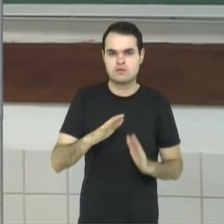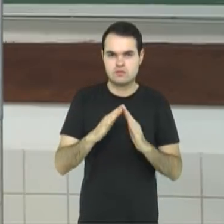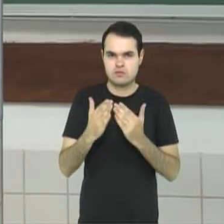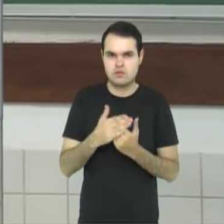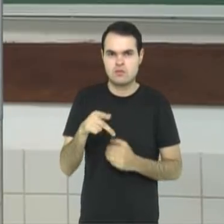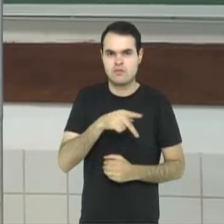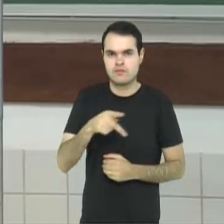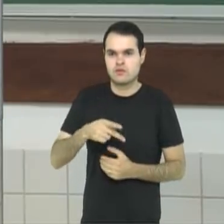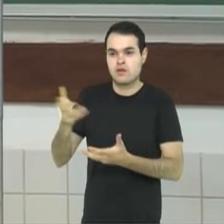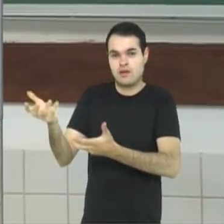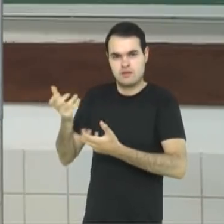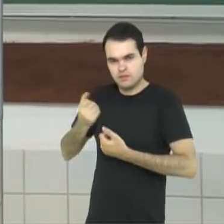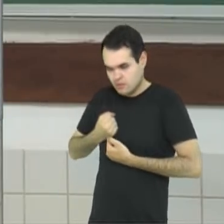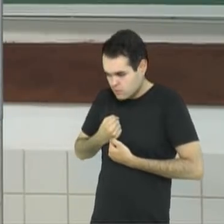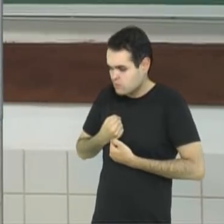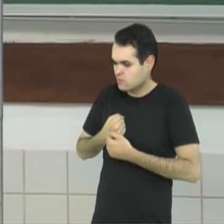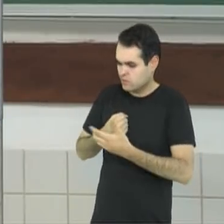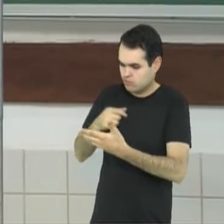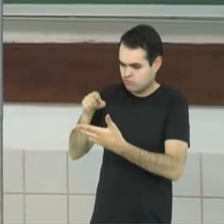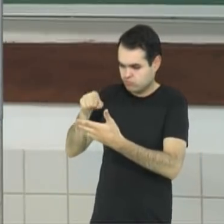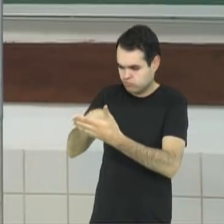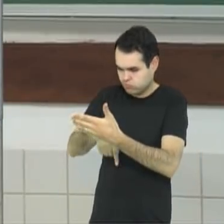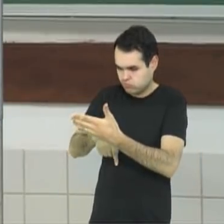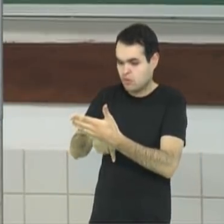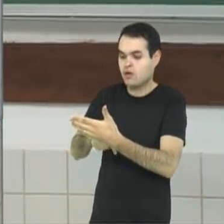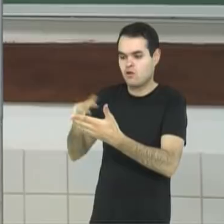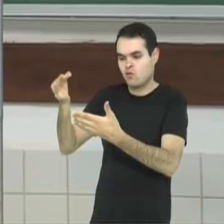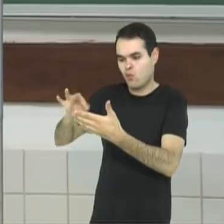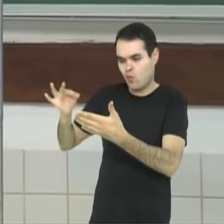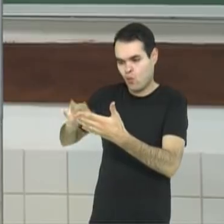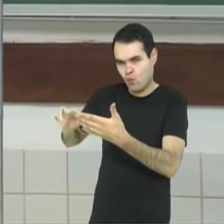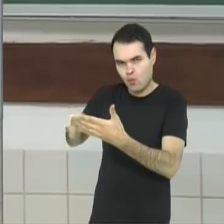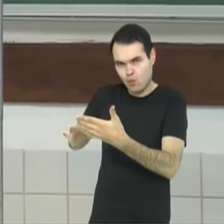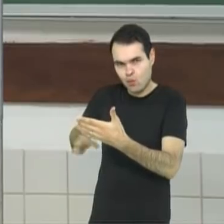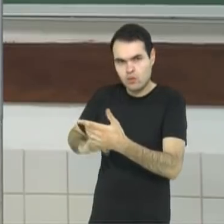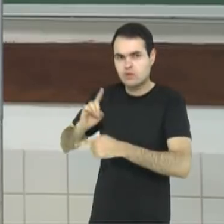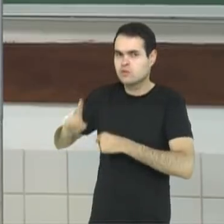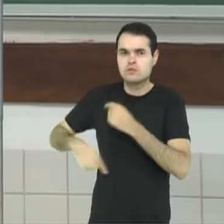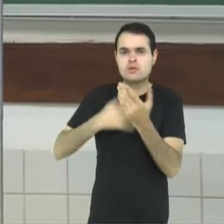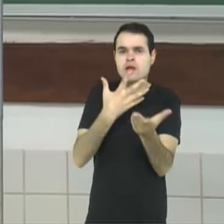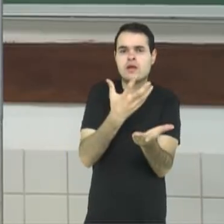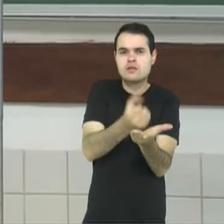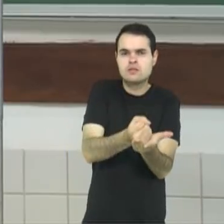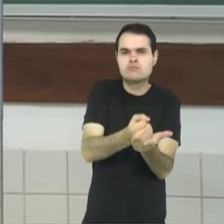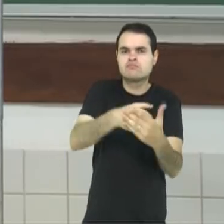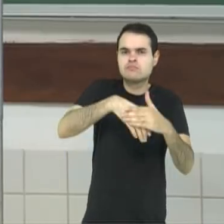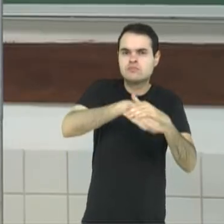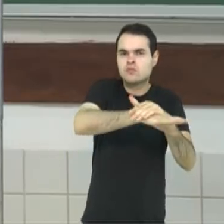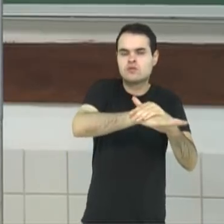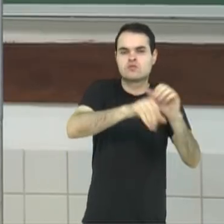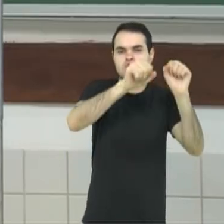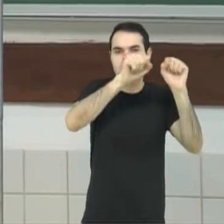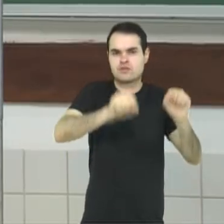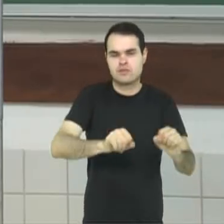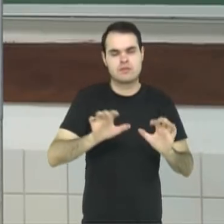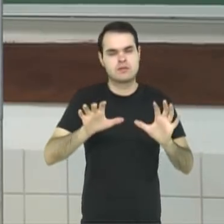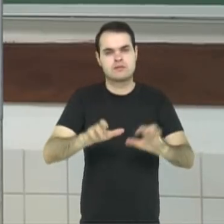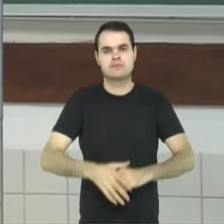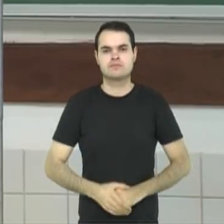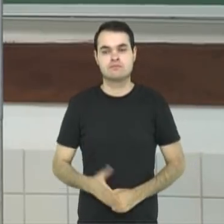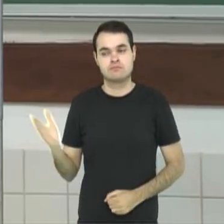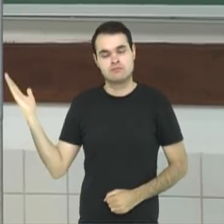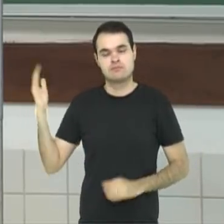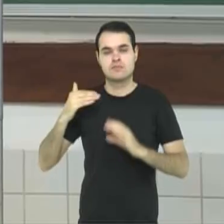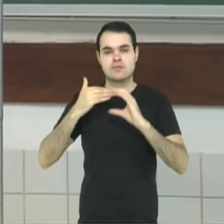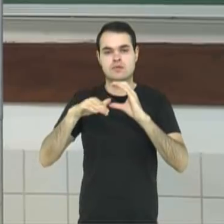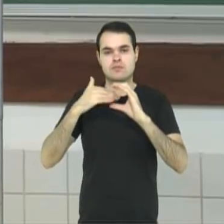professor e o professor tem acesso a isso e pode dar o feedback. E tudo isso fica registrado no sistema. Né? Então, a gente tem aí o